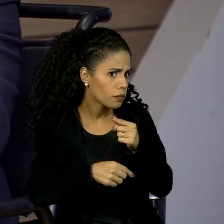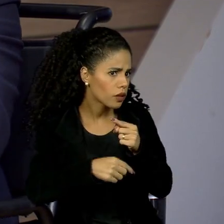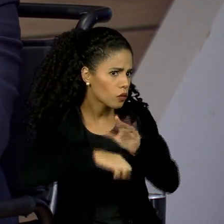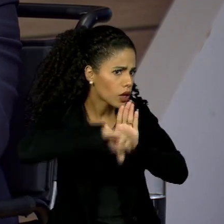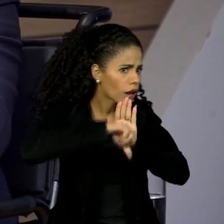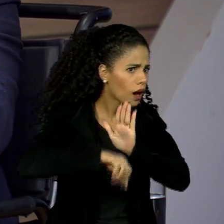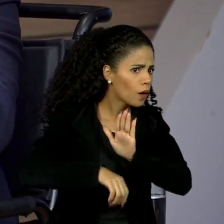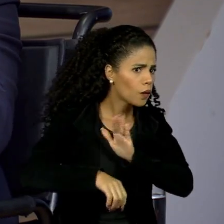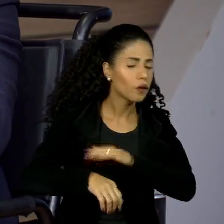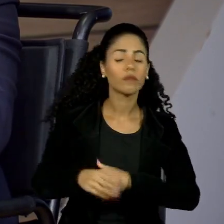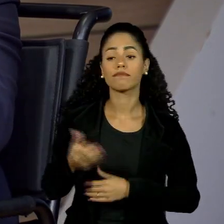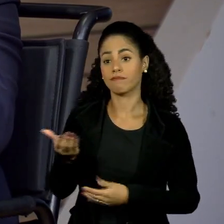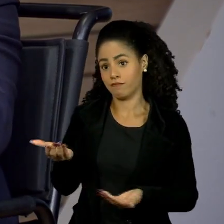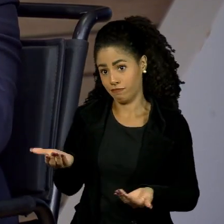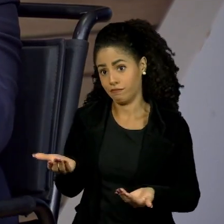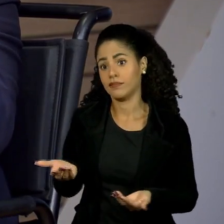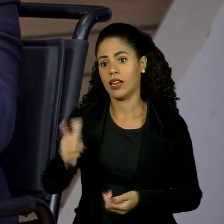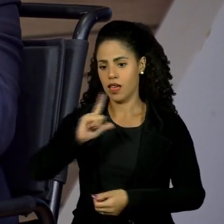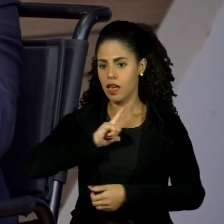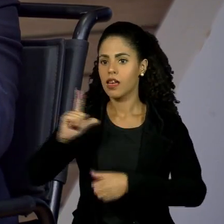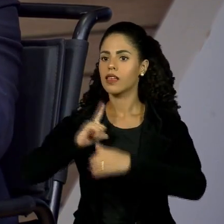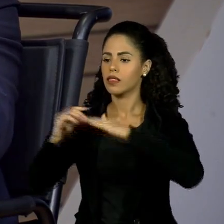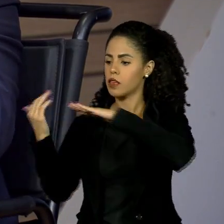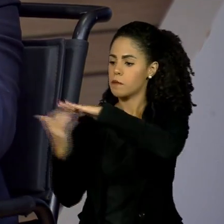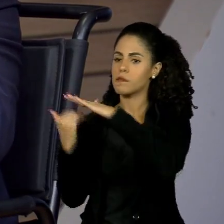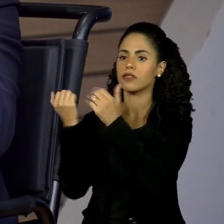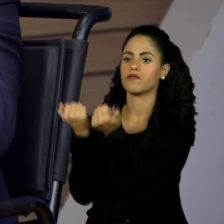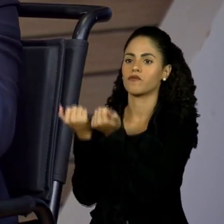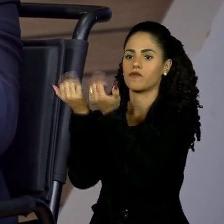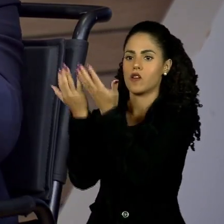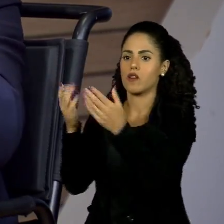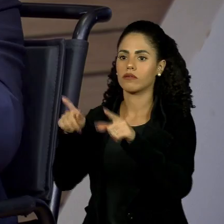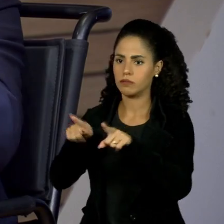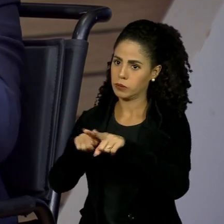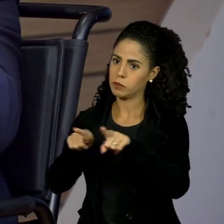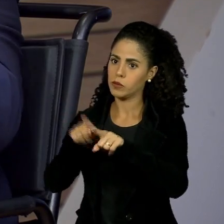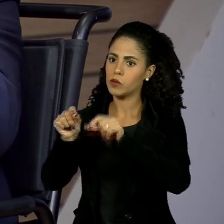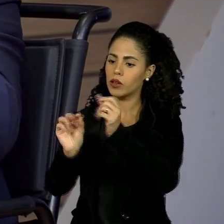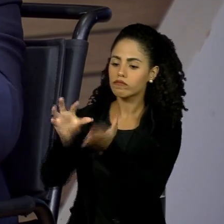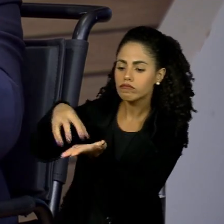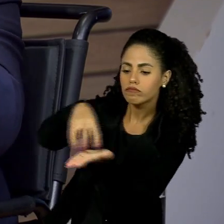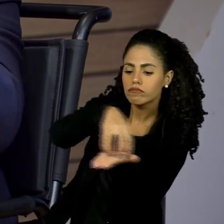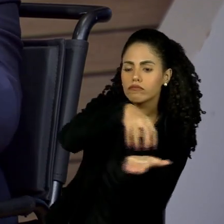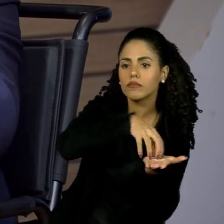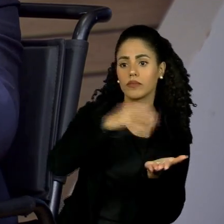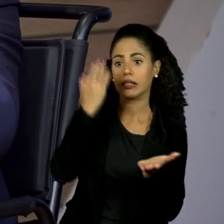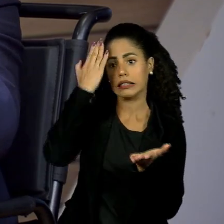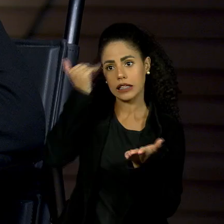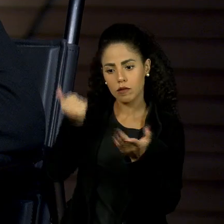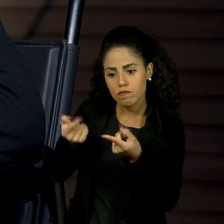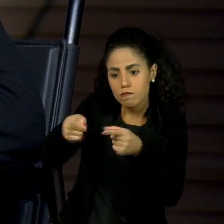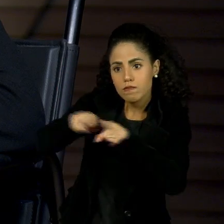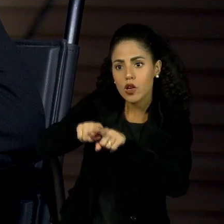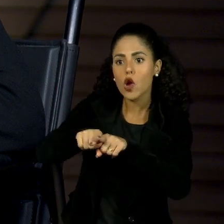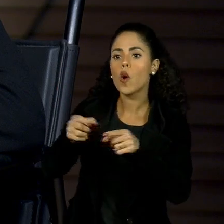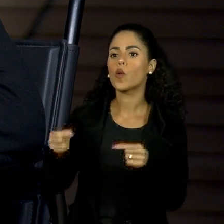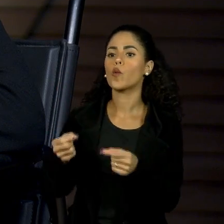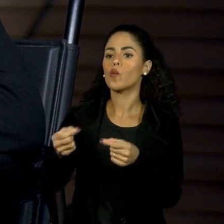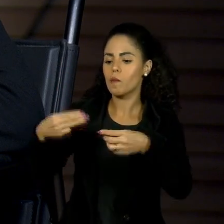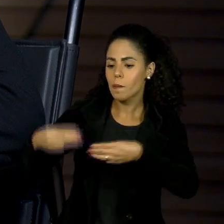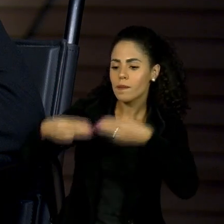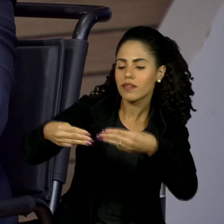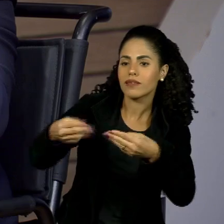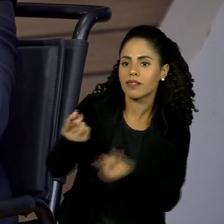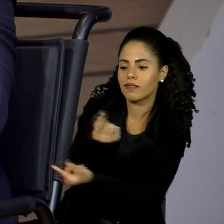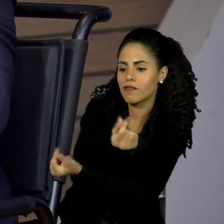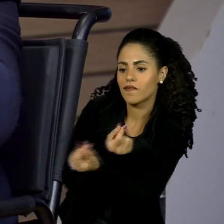na regulação? A gente tem empresas, inclusive internacionais, laboratórios internacionais, que se credenciaram junto ao Ministério da Fazenda. Como a gente